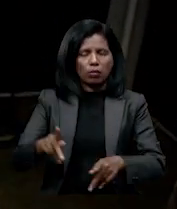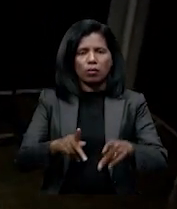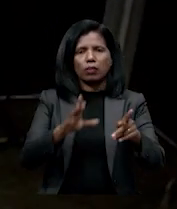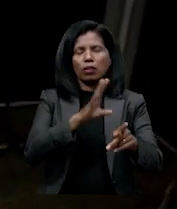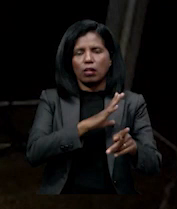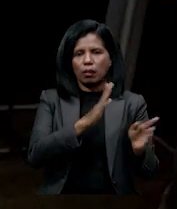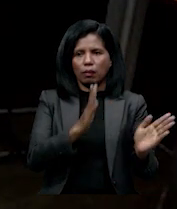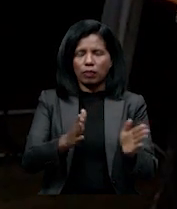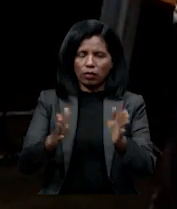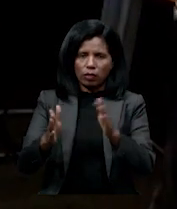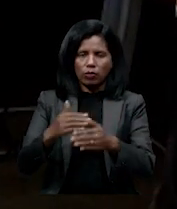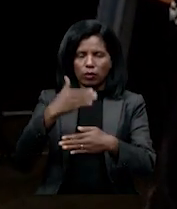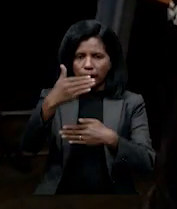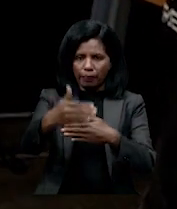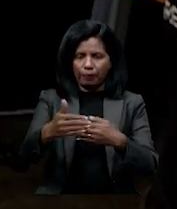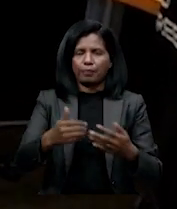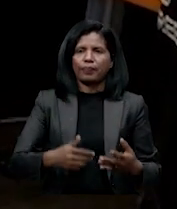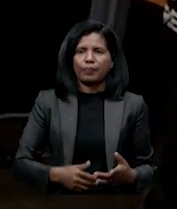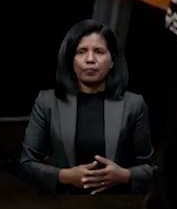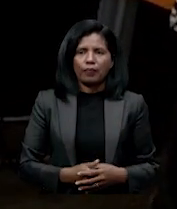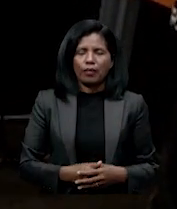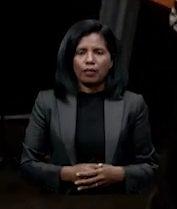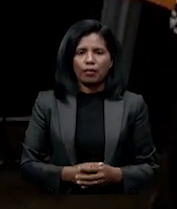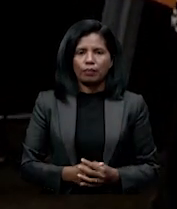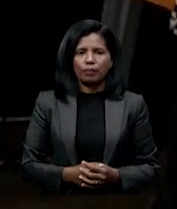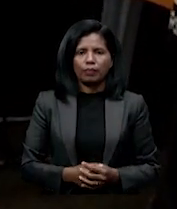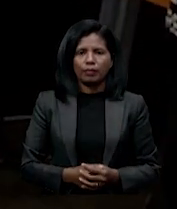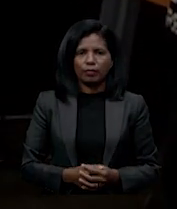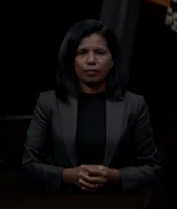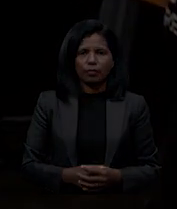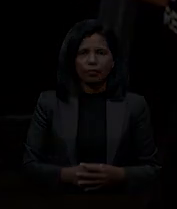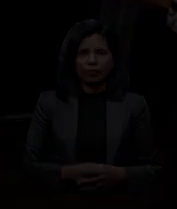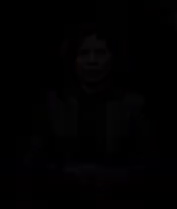processo a tuirmai. João Carlos Tomé da Silva, Ziemen.